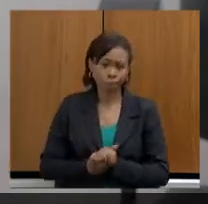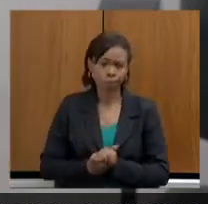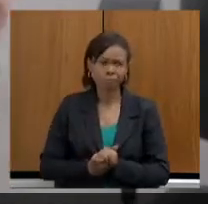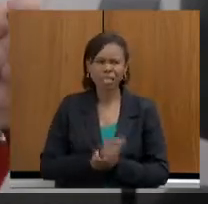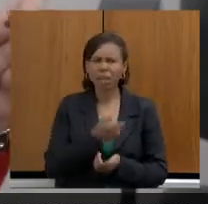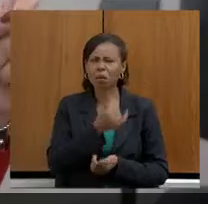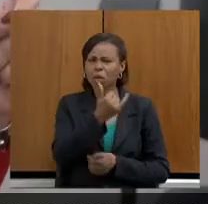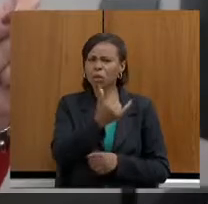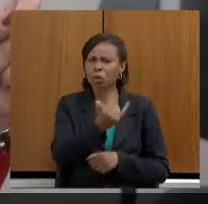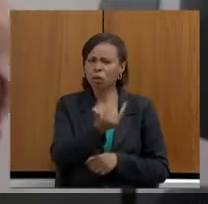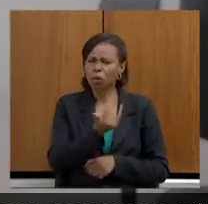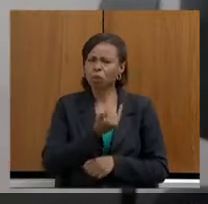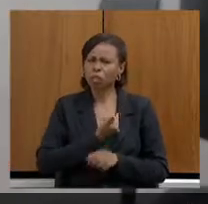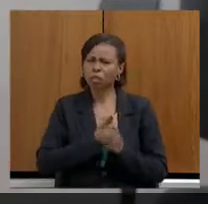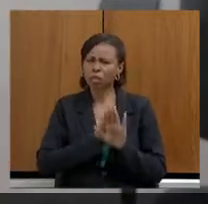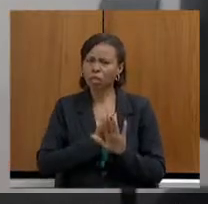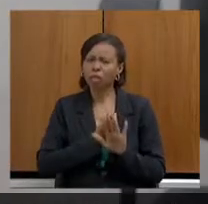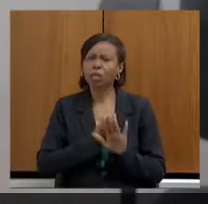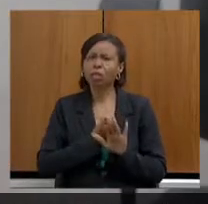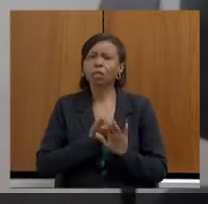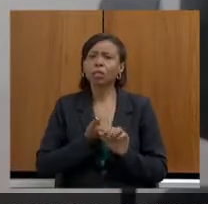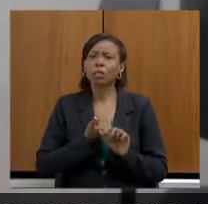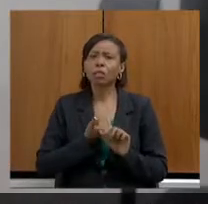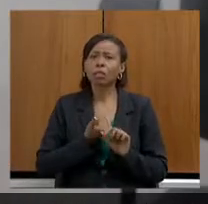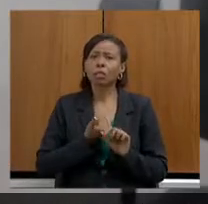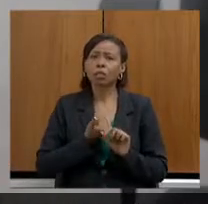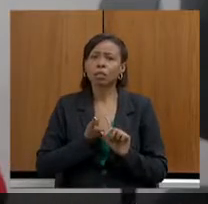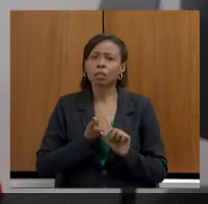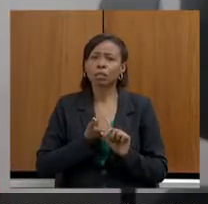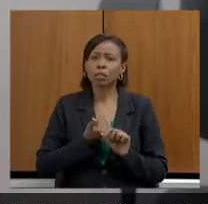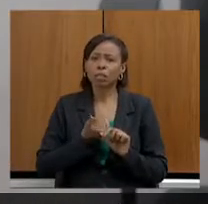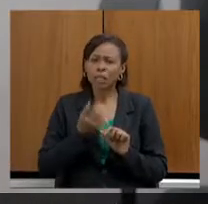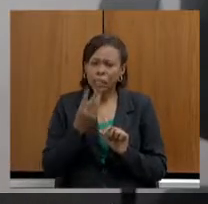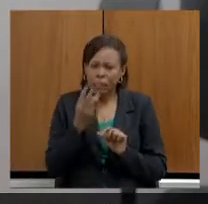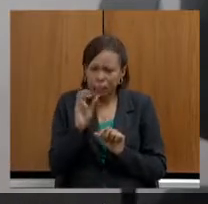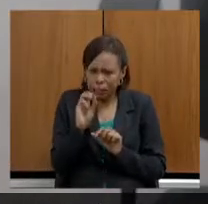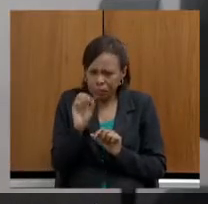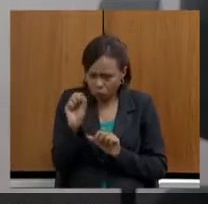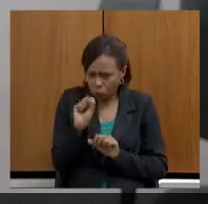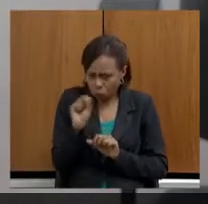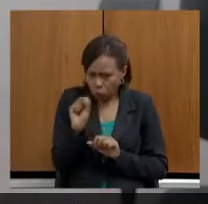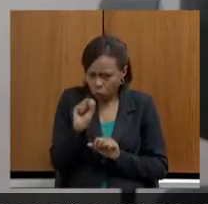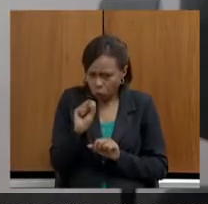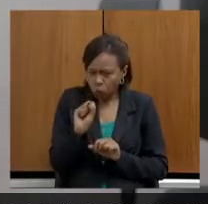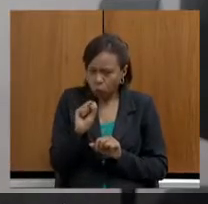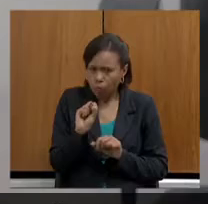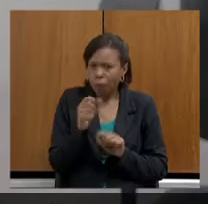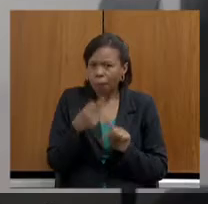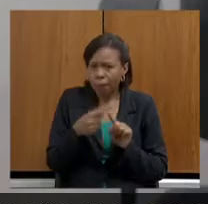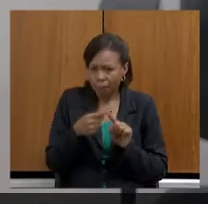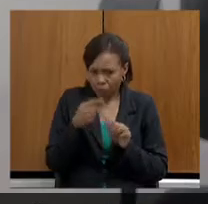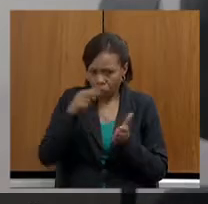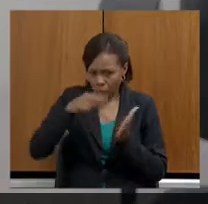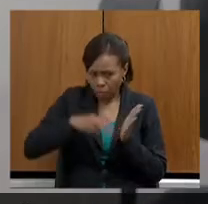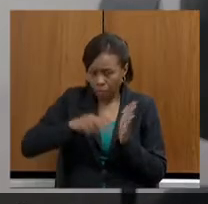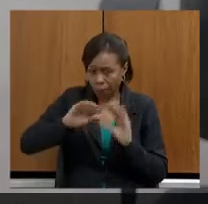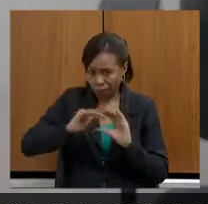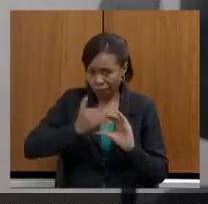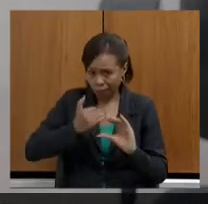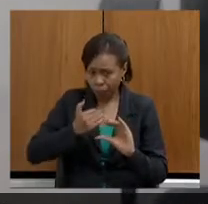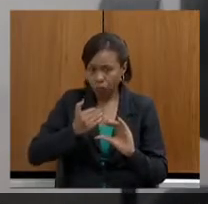pular por 30 segundos para o Assembleia com para por 30 segundos porque alguém me mandou aqui